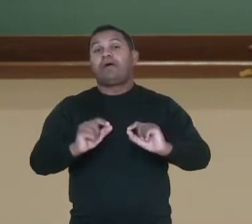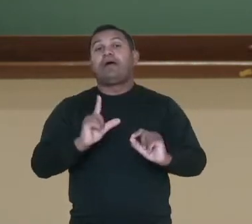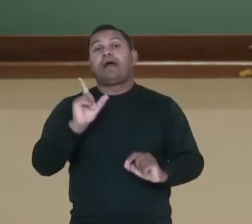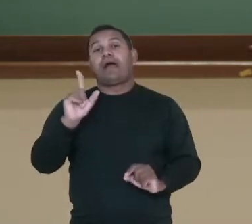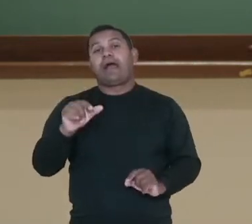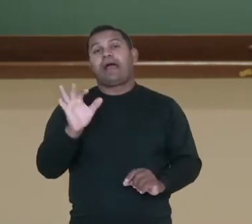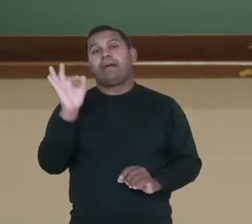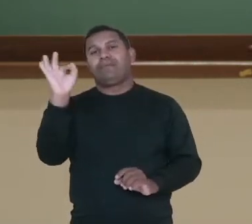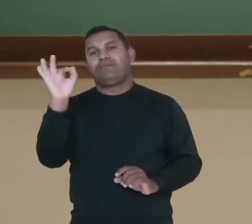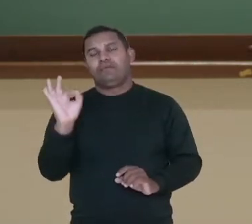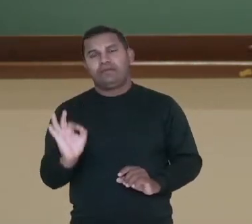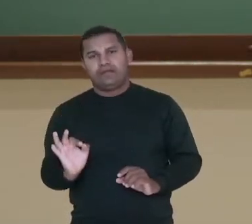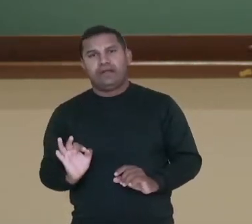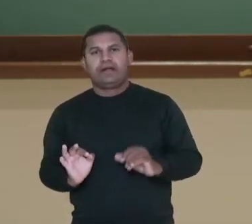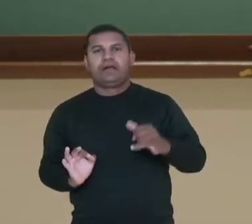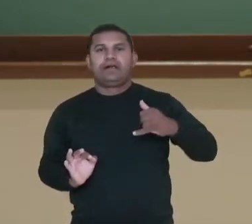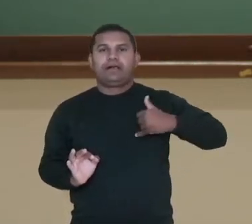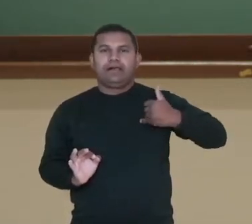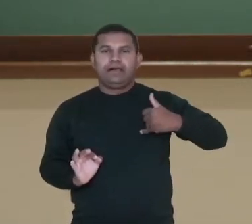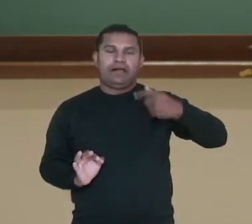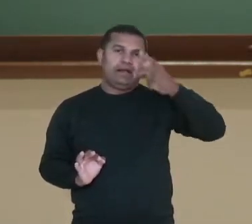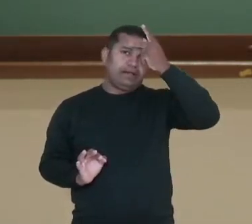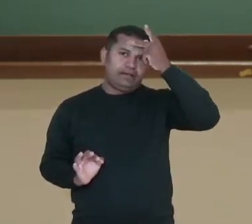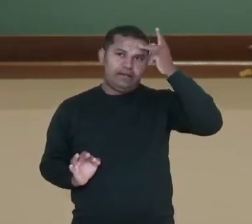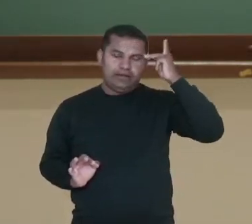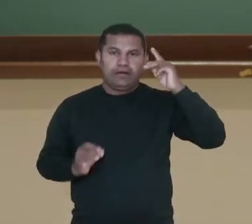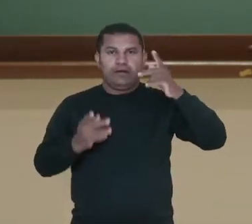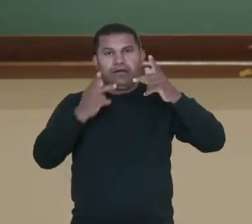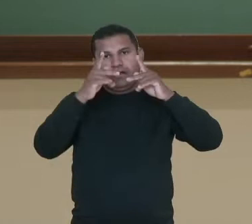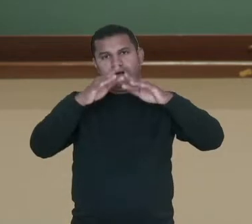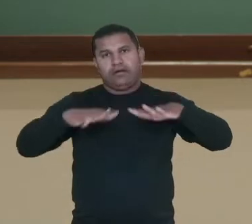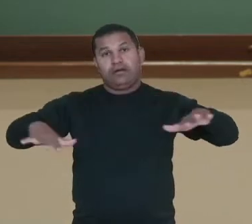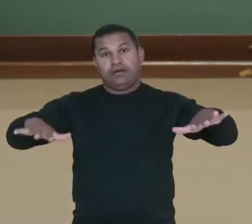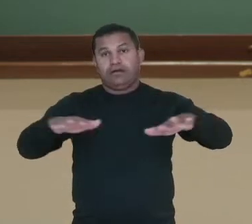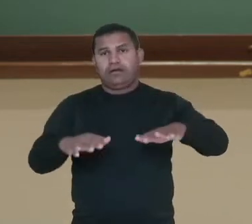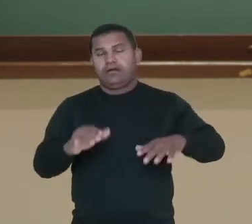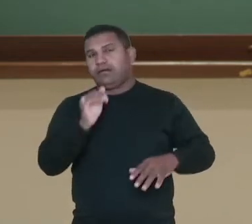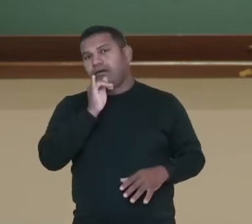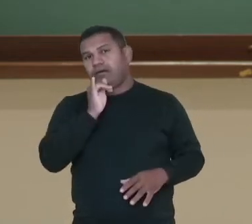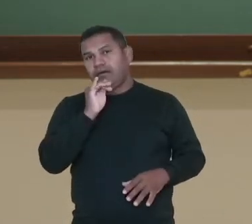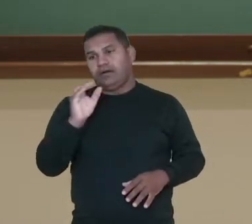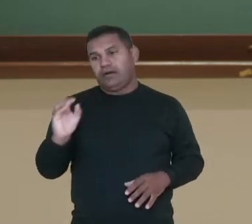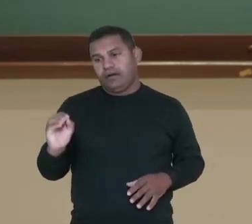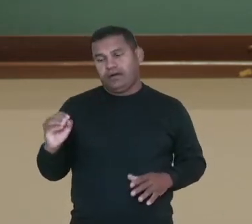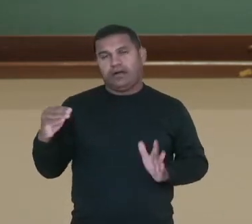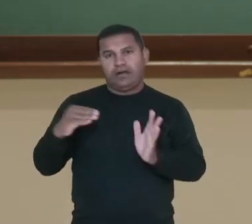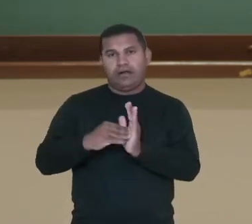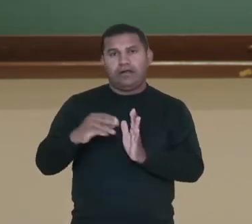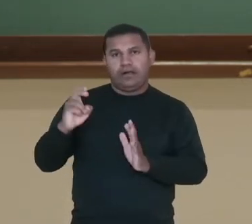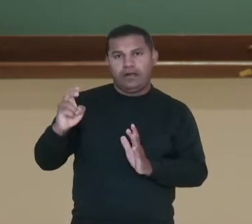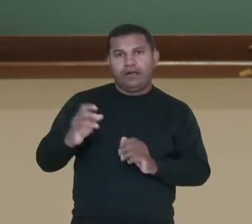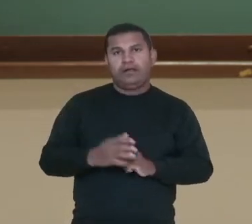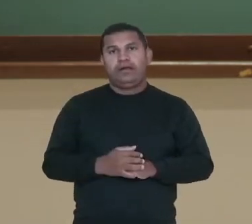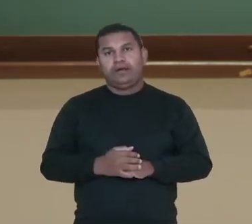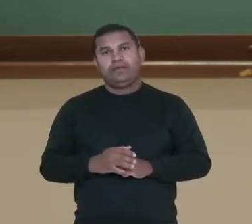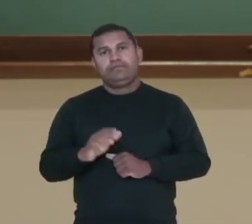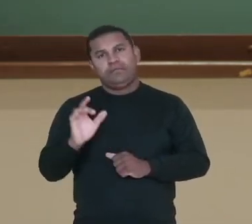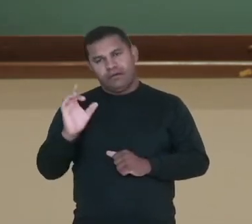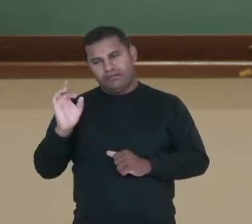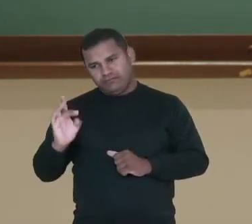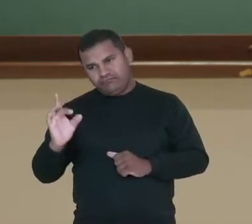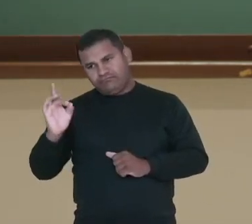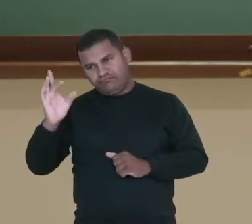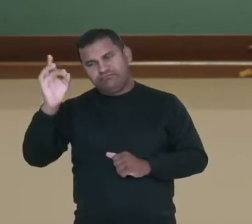de 60 a 65 anos e assim por diante. Então, são as faixas etárias, as faixas de idade.